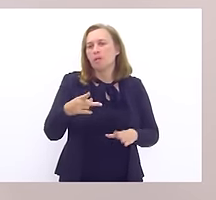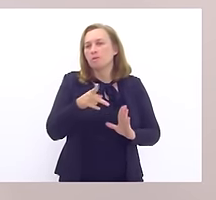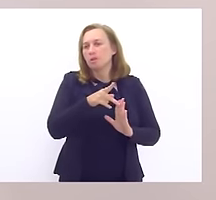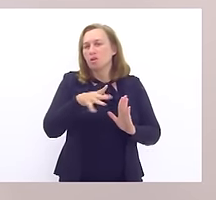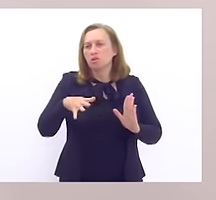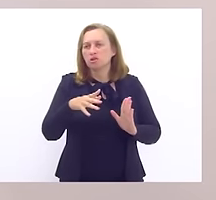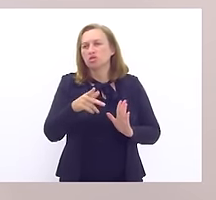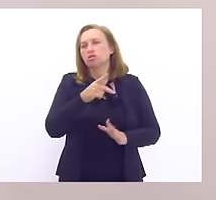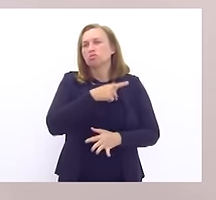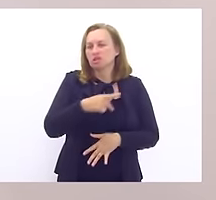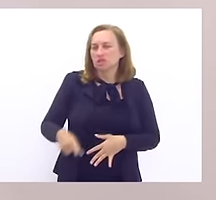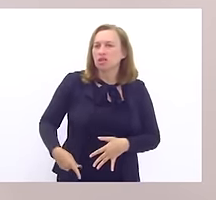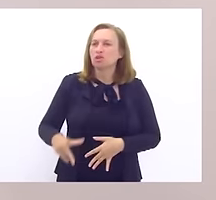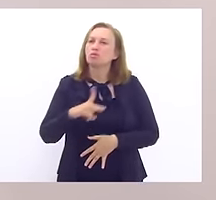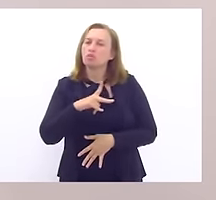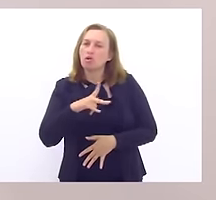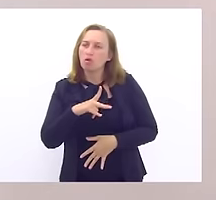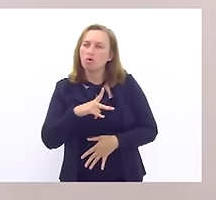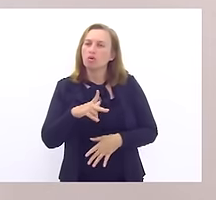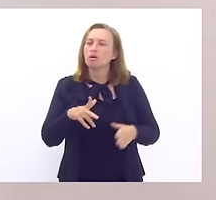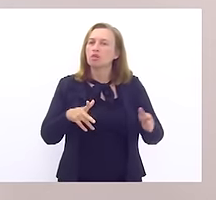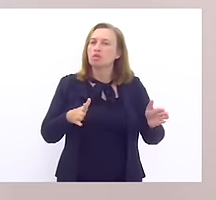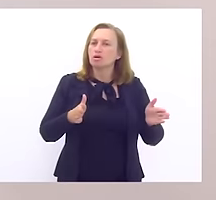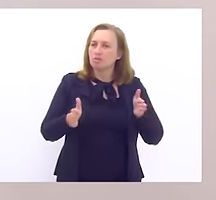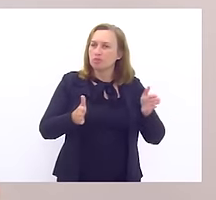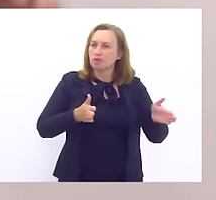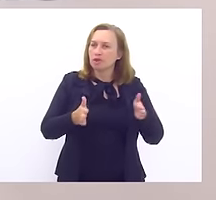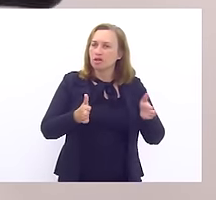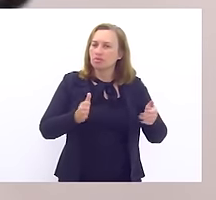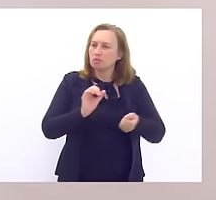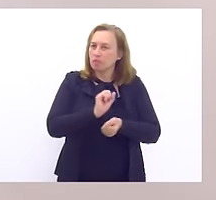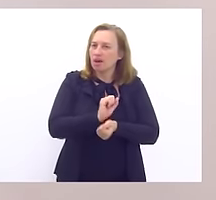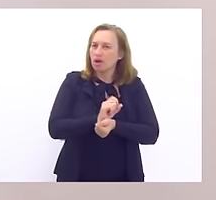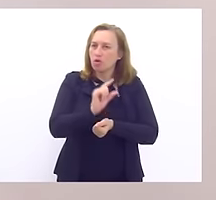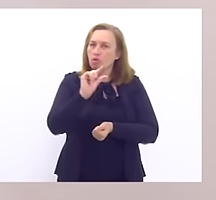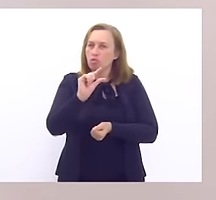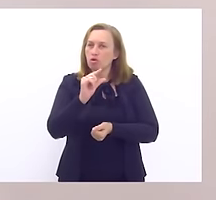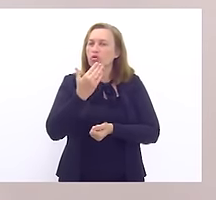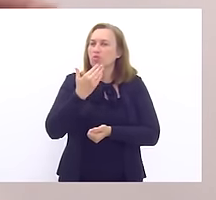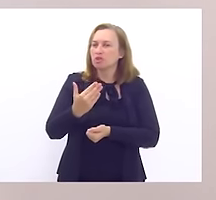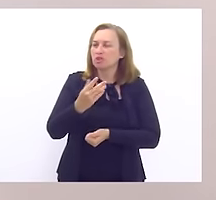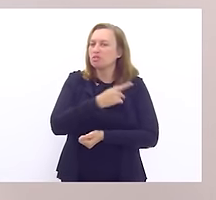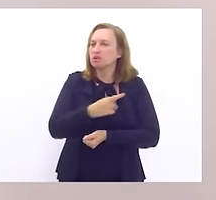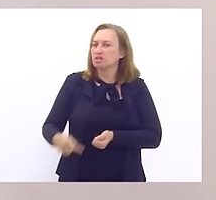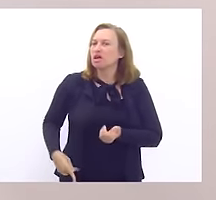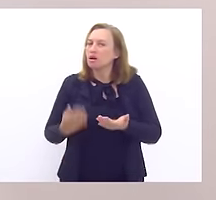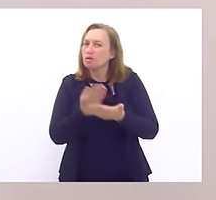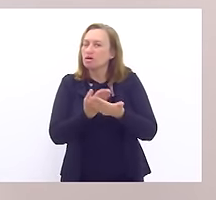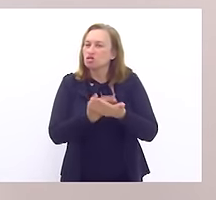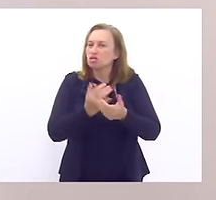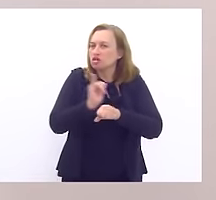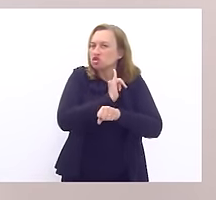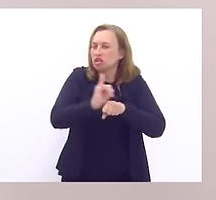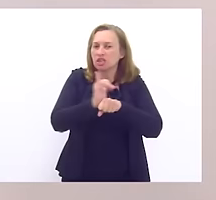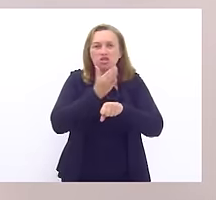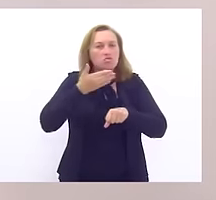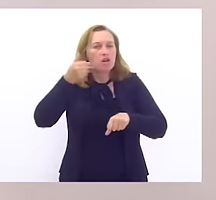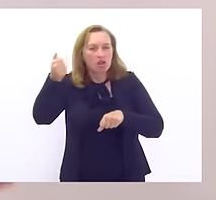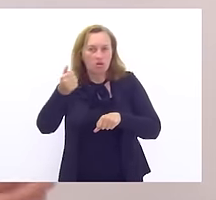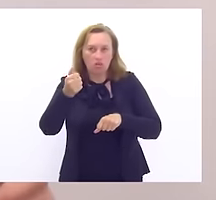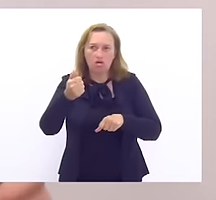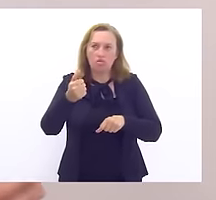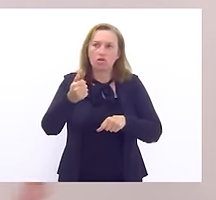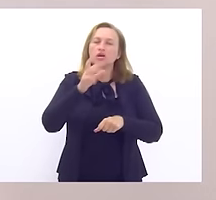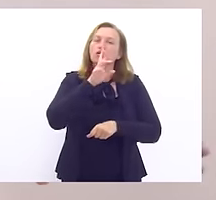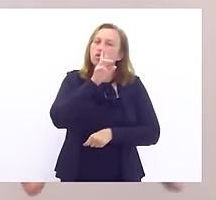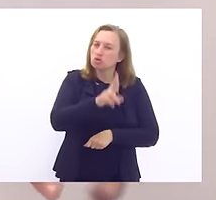portaria do próprio Presidente temporariamente suspender essas operações é um apelo que eu faço lá com o presidente para estudar o melhor forma jurídica possível só pra gente